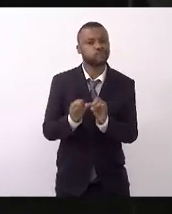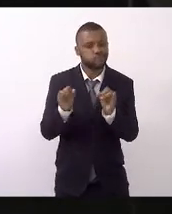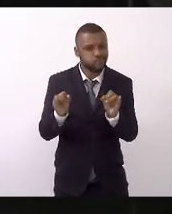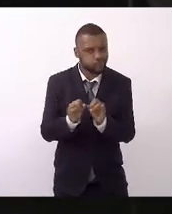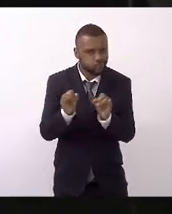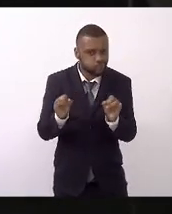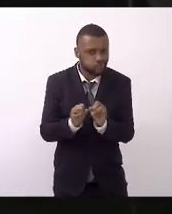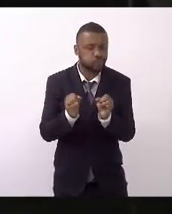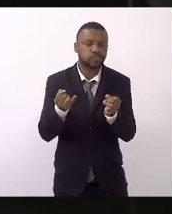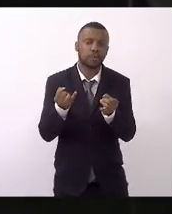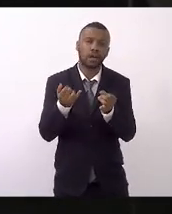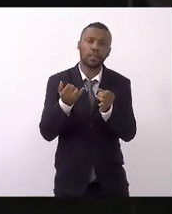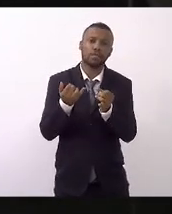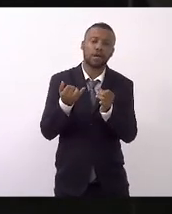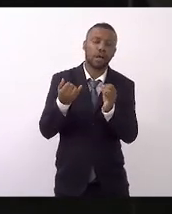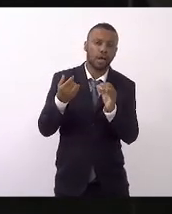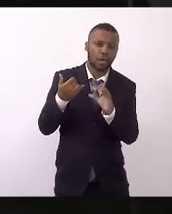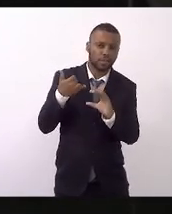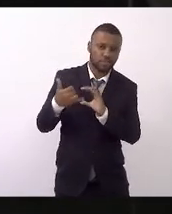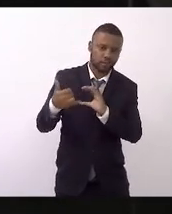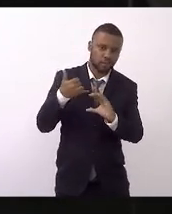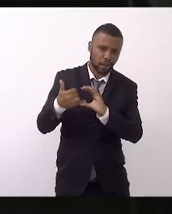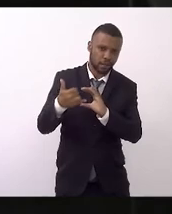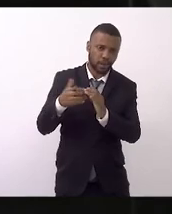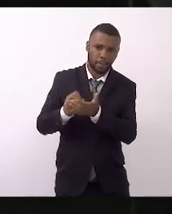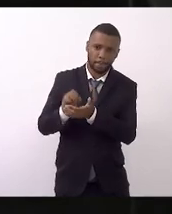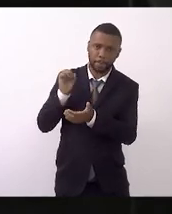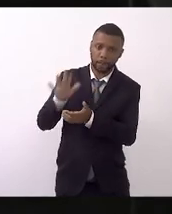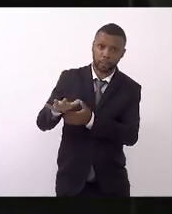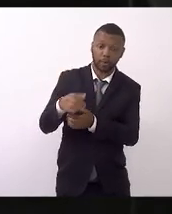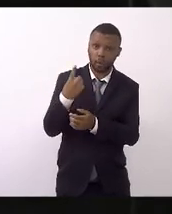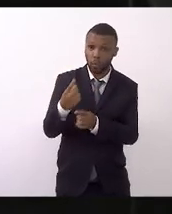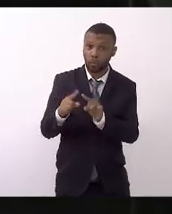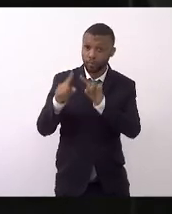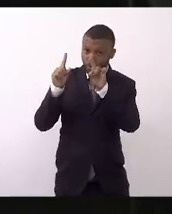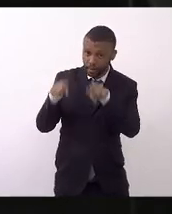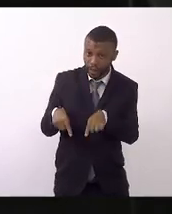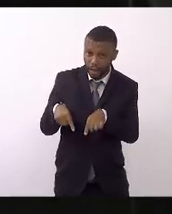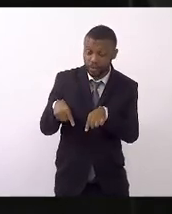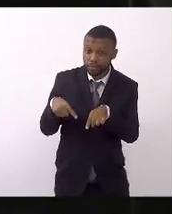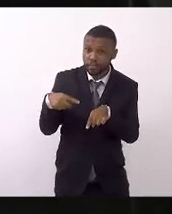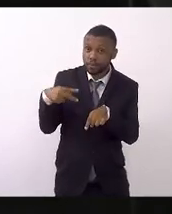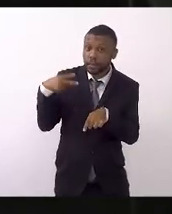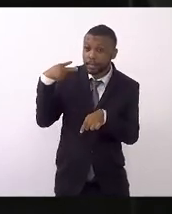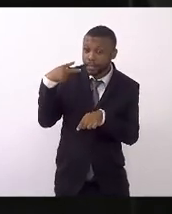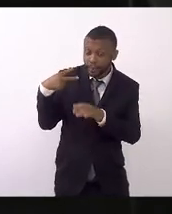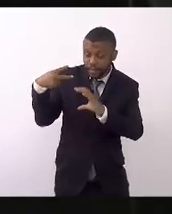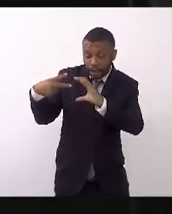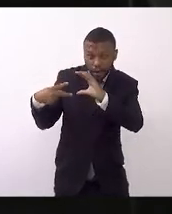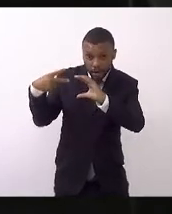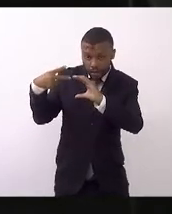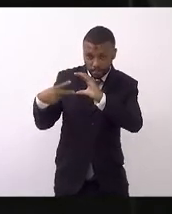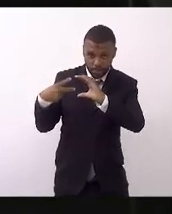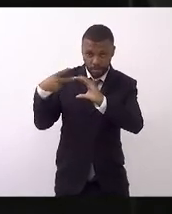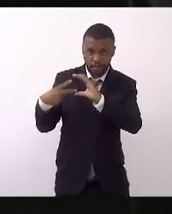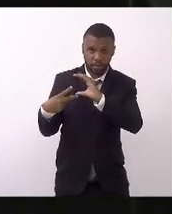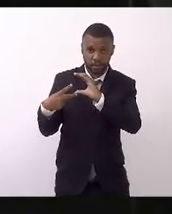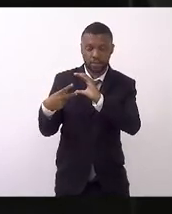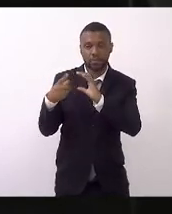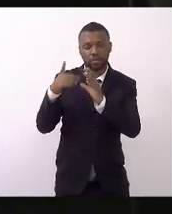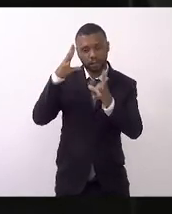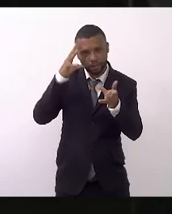sendo divulgado por WhatsApp para um dos funcionários da Câmara, no qual é